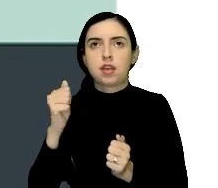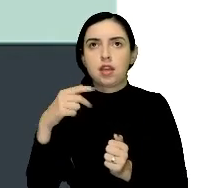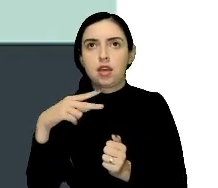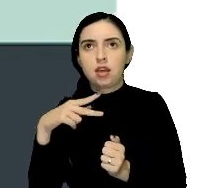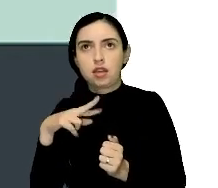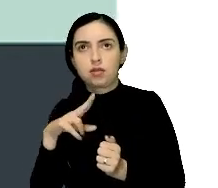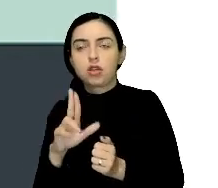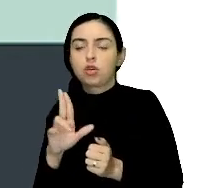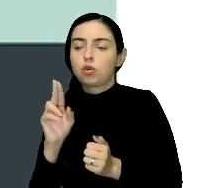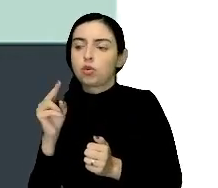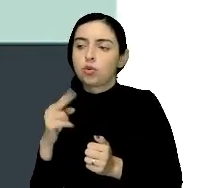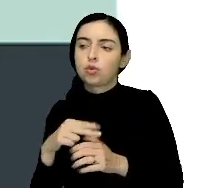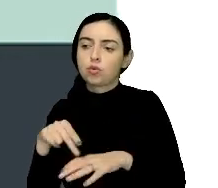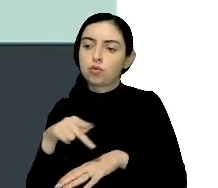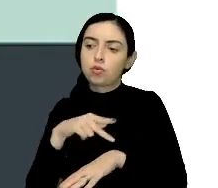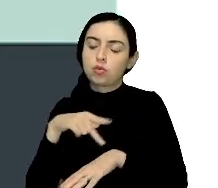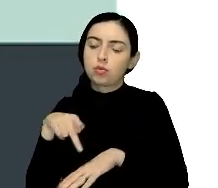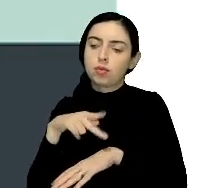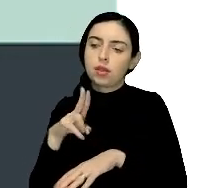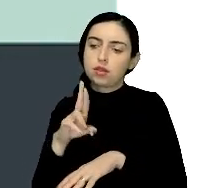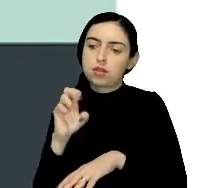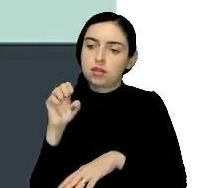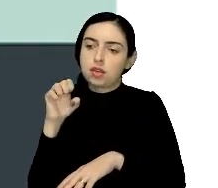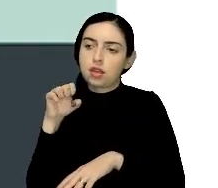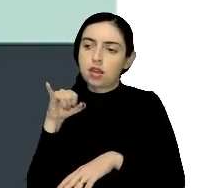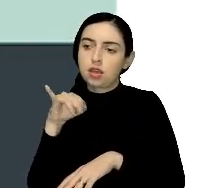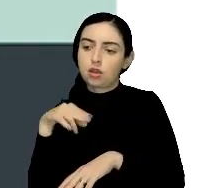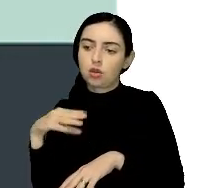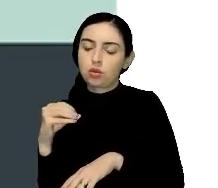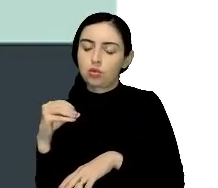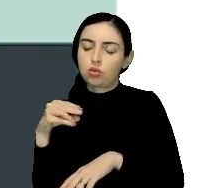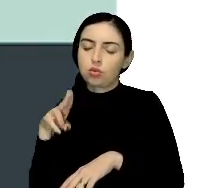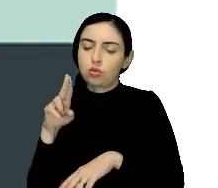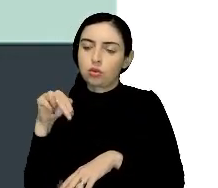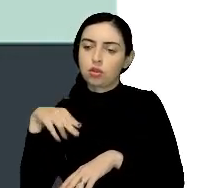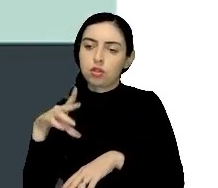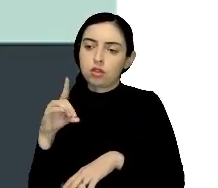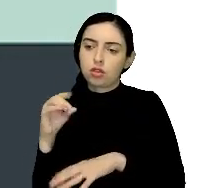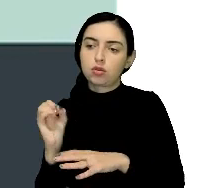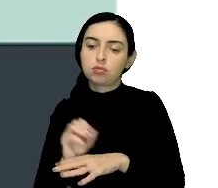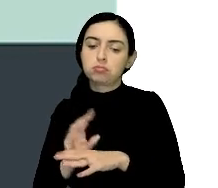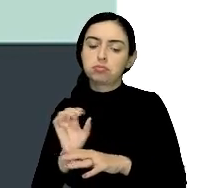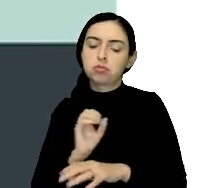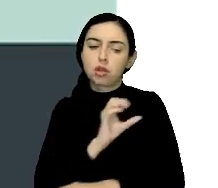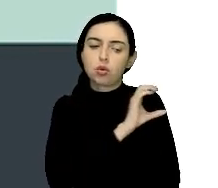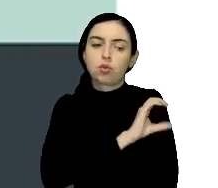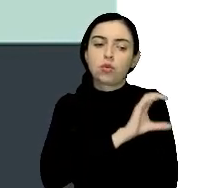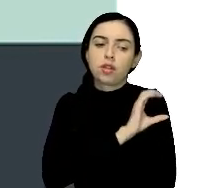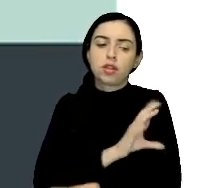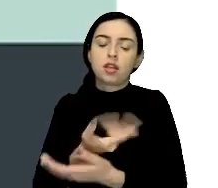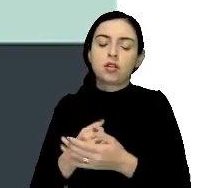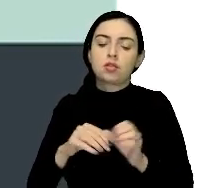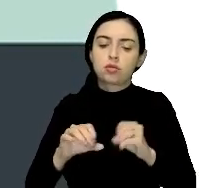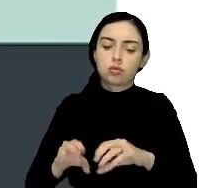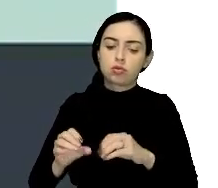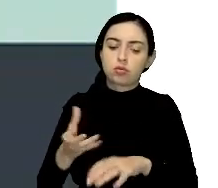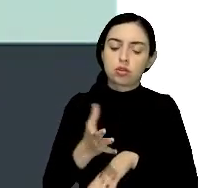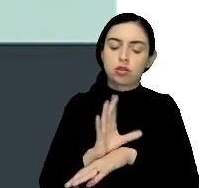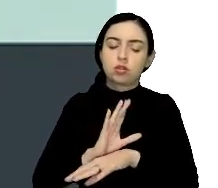Unido, e co-orientador de mestrado da Leuphana Universität de